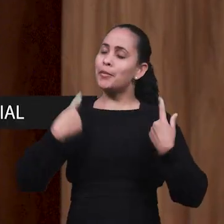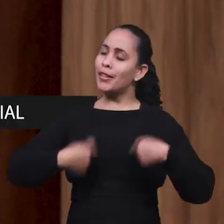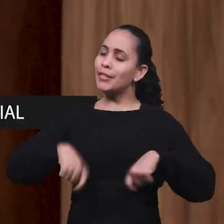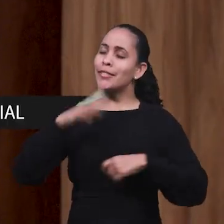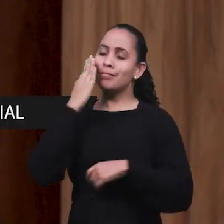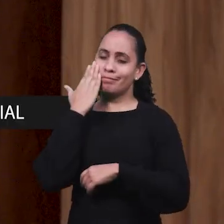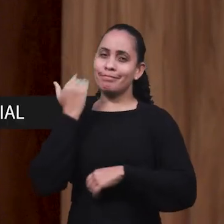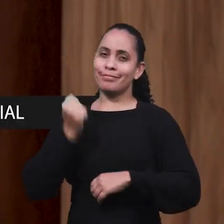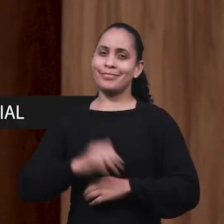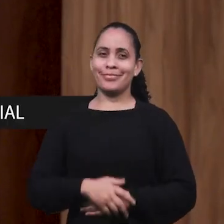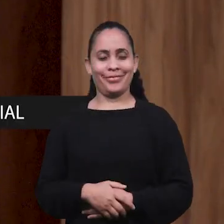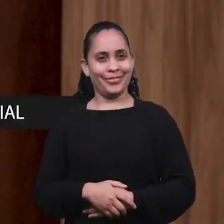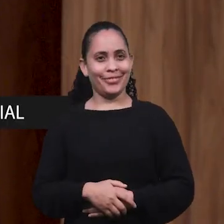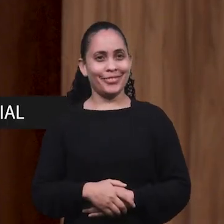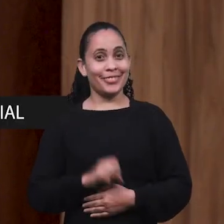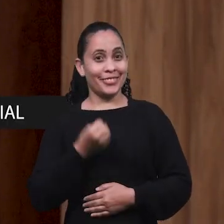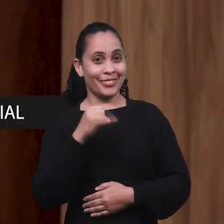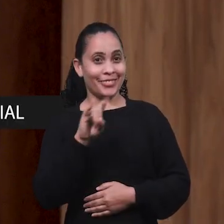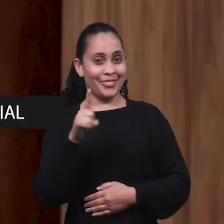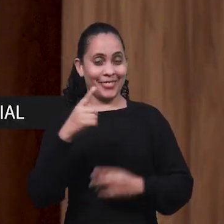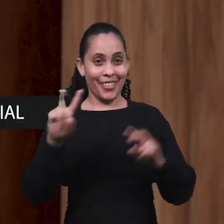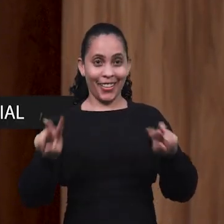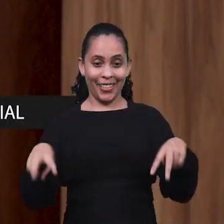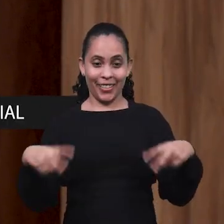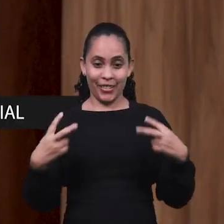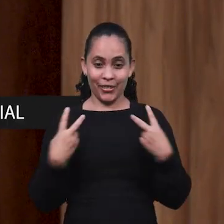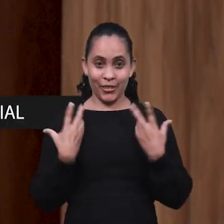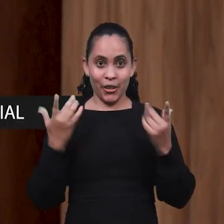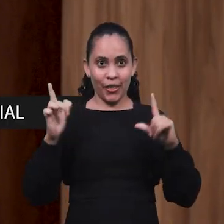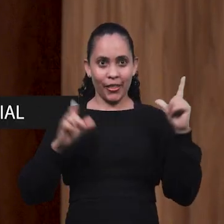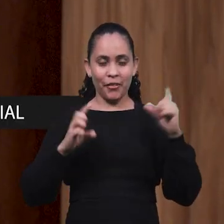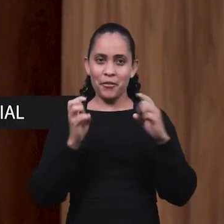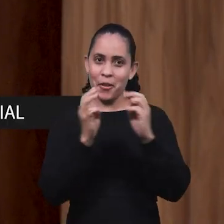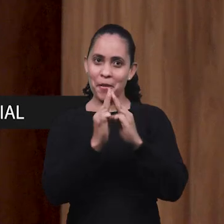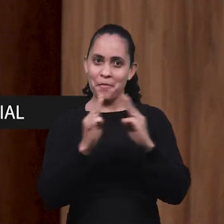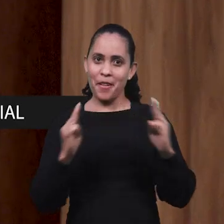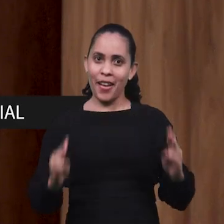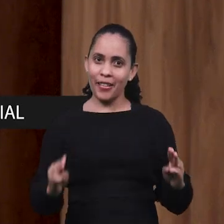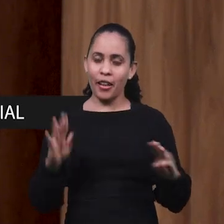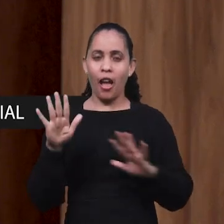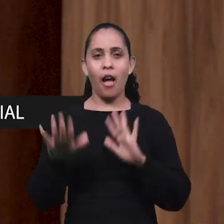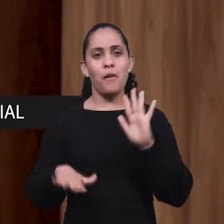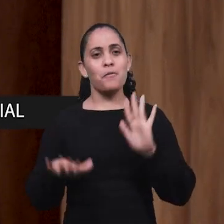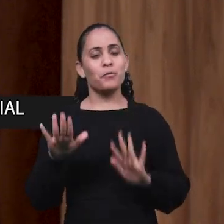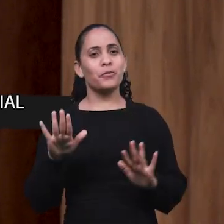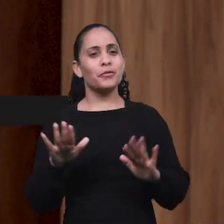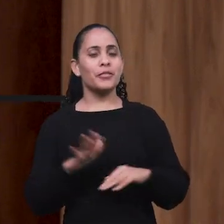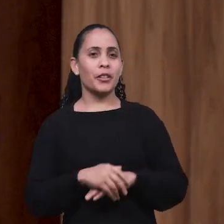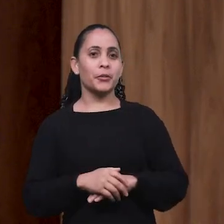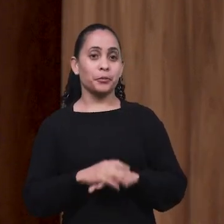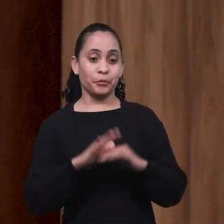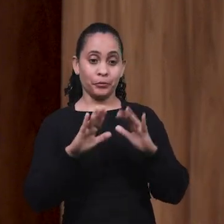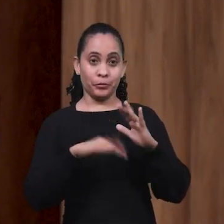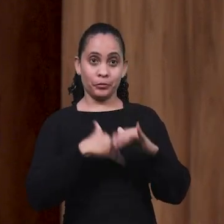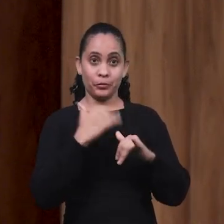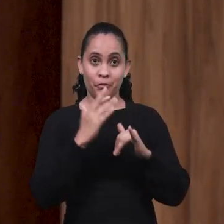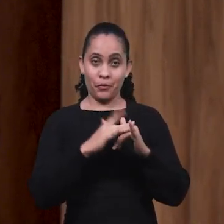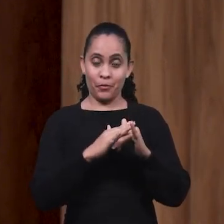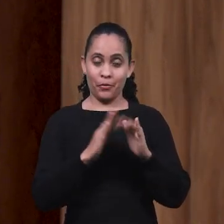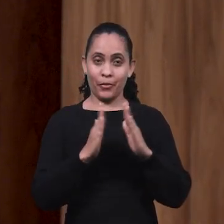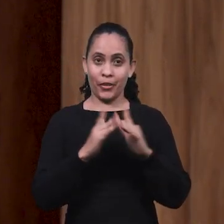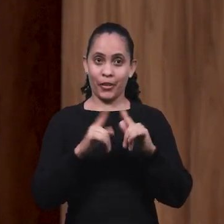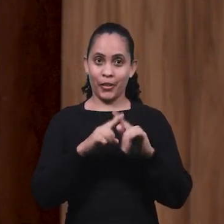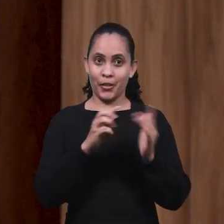Precisa Saber. E se você está nos acompanhando pela TV Manaim e alguns às vezes pelo canal oficial da igreja